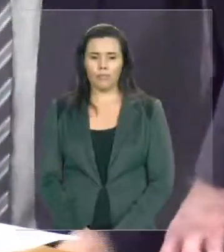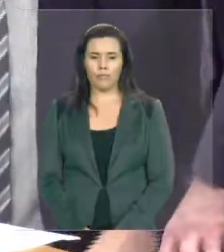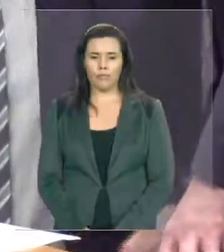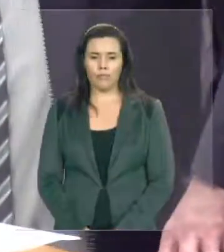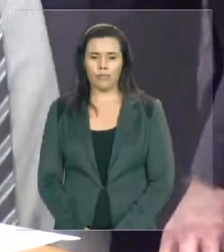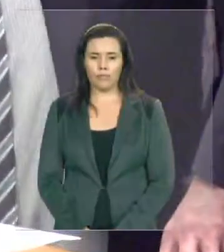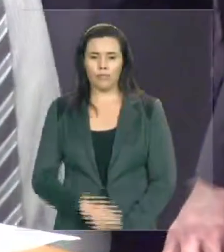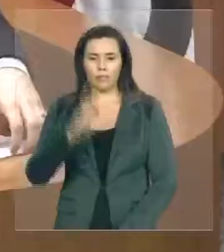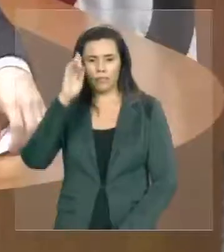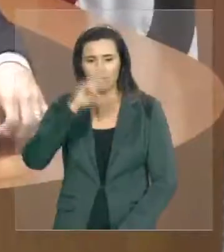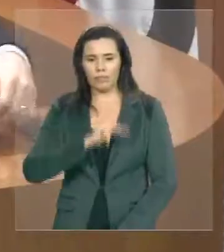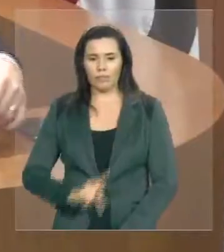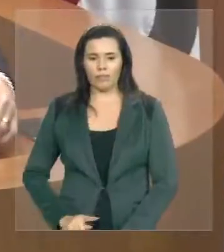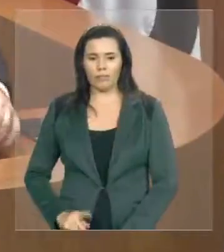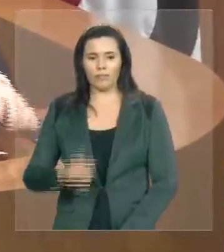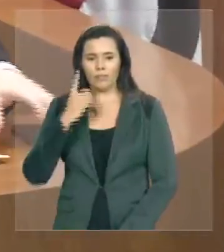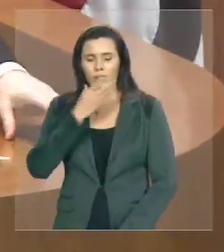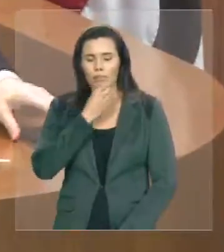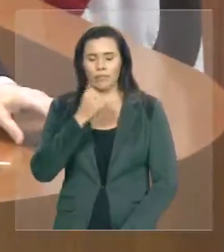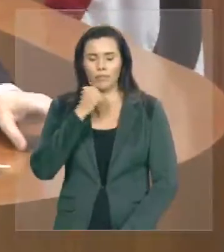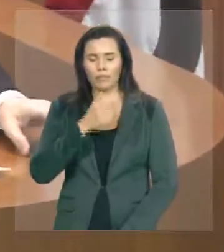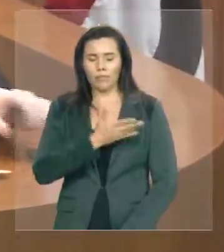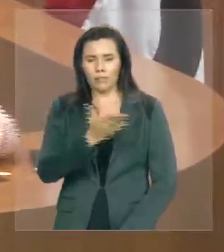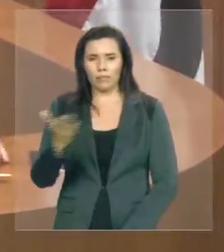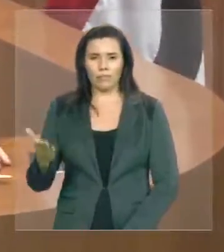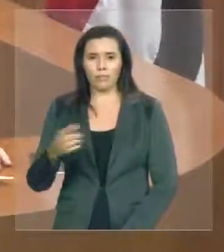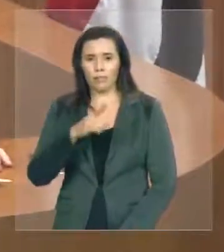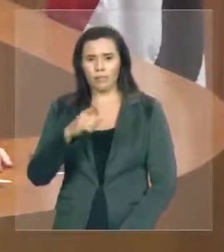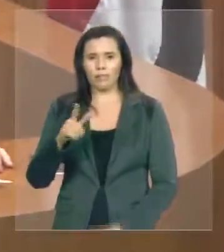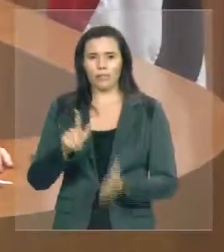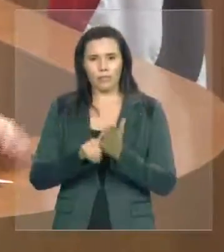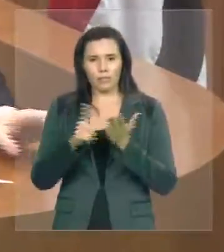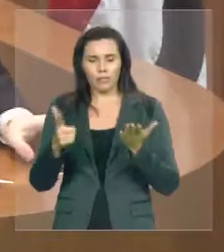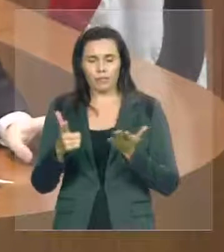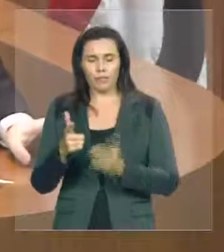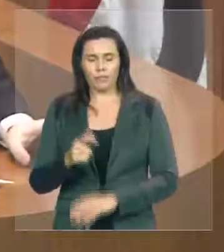Senhor presidente, senhores deputados, senhoras deputadas, colegas jornalistas,